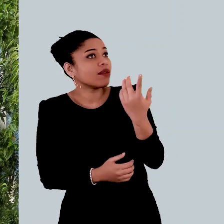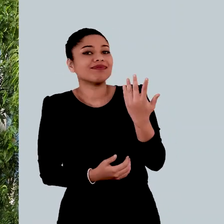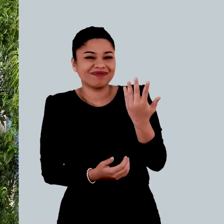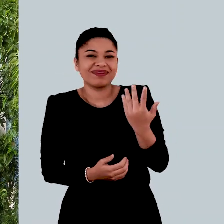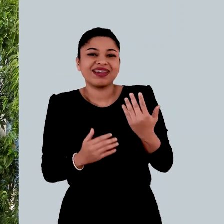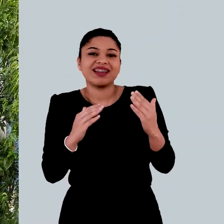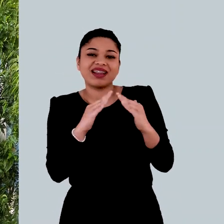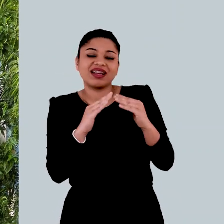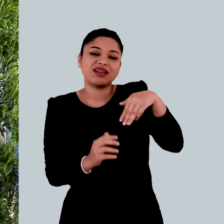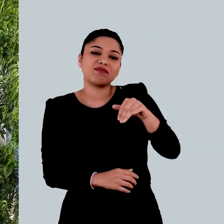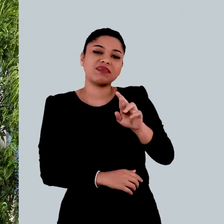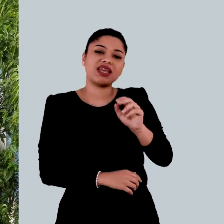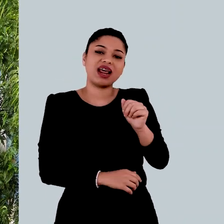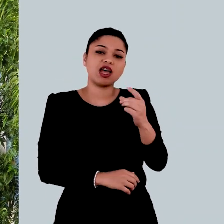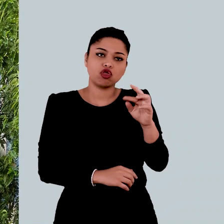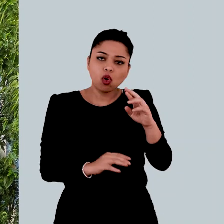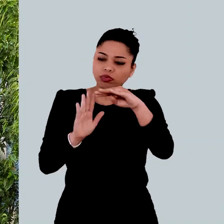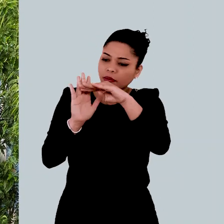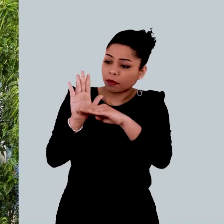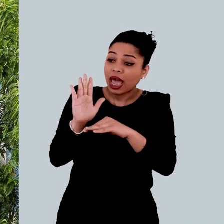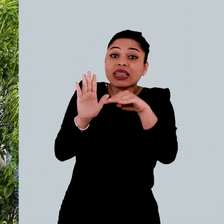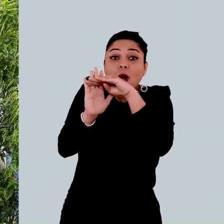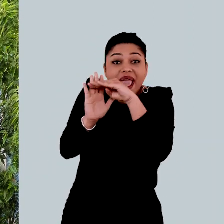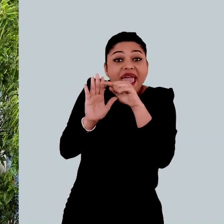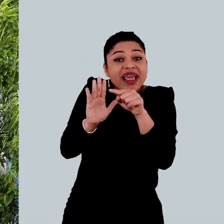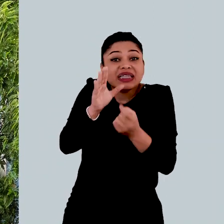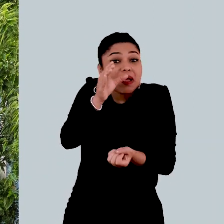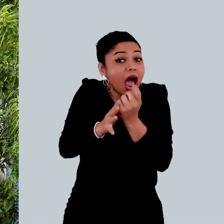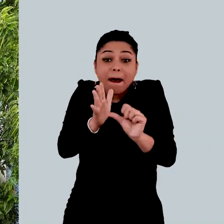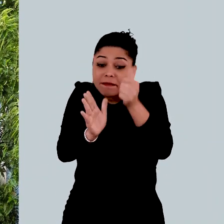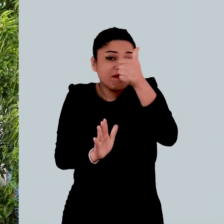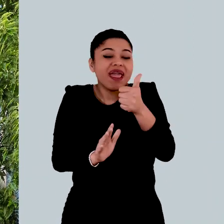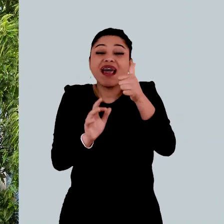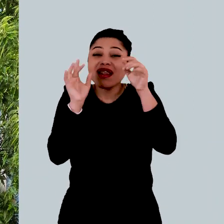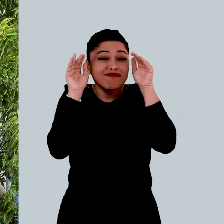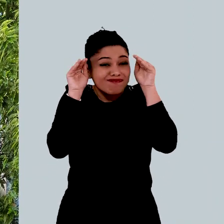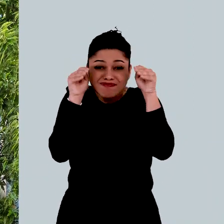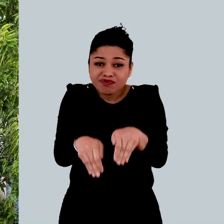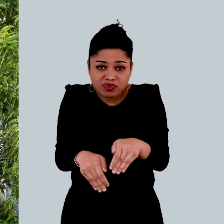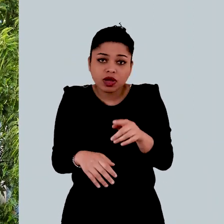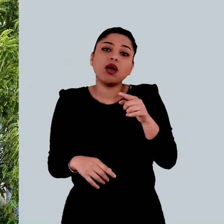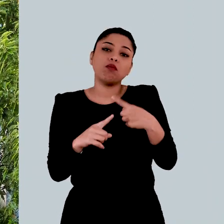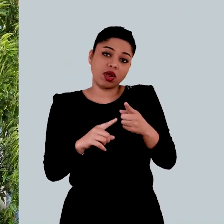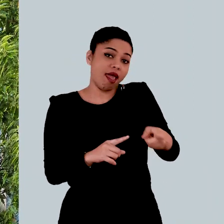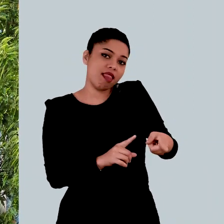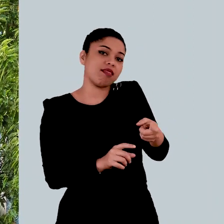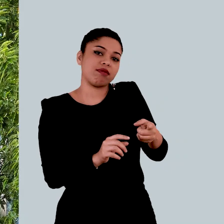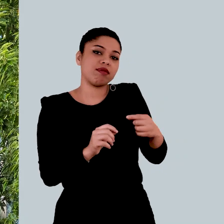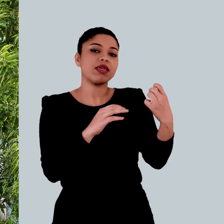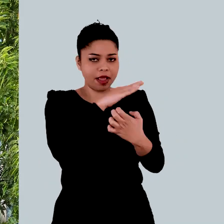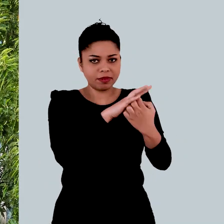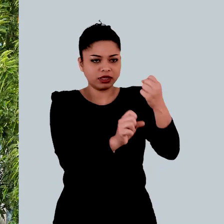que esse empreendimento retratasse com maior fidelidade possível o espírito da incorporadora, e que é um